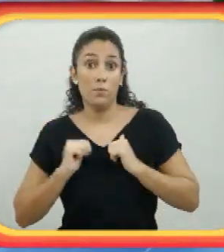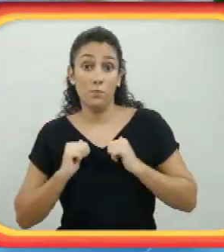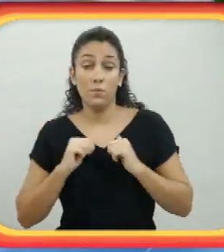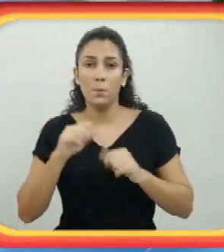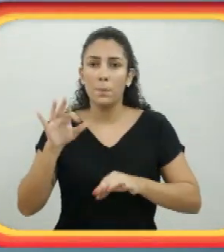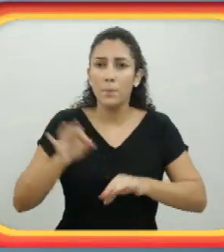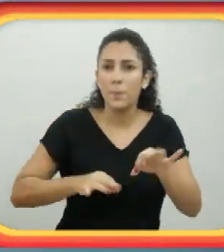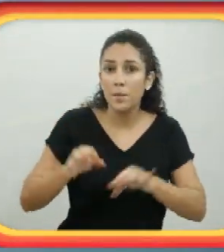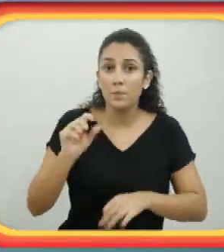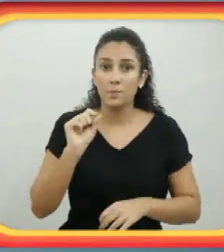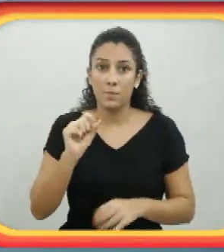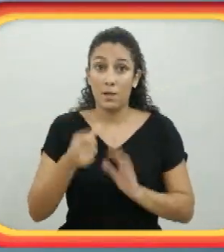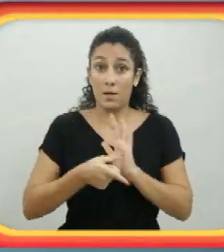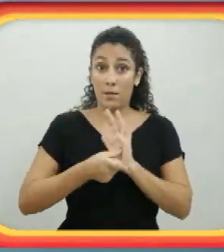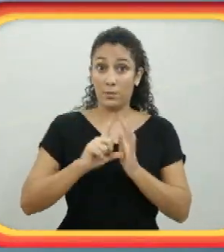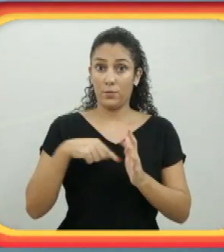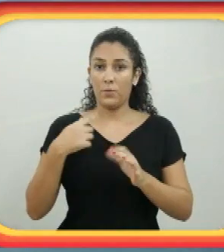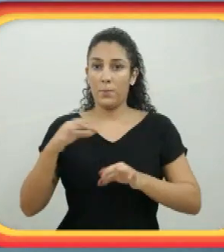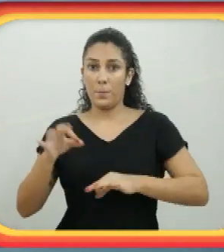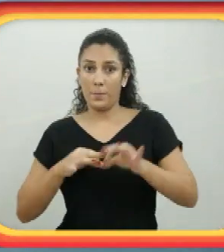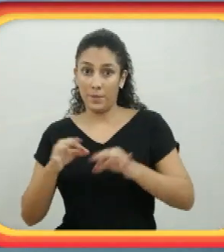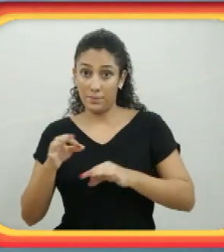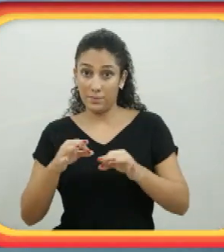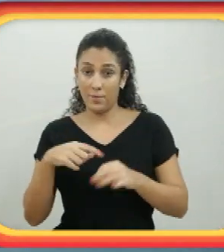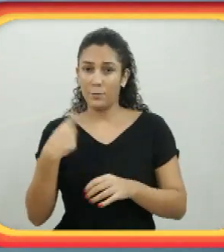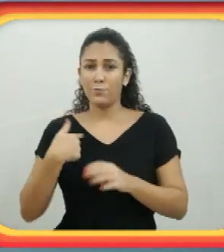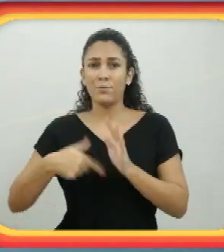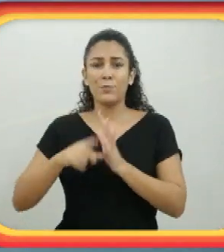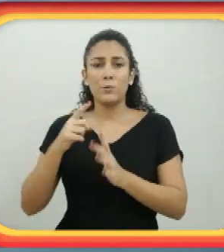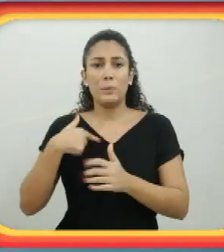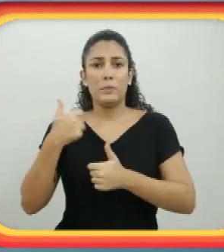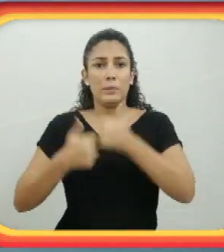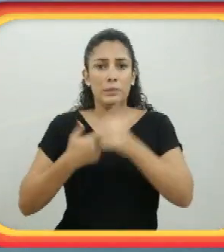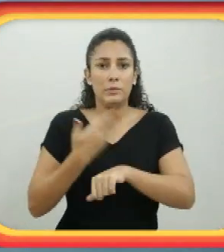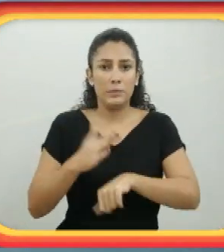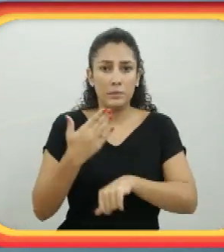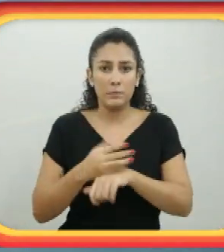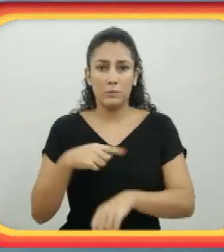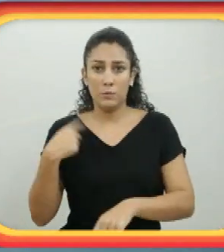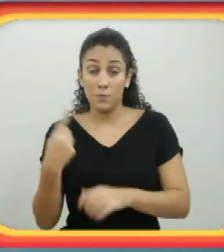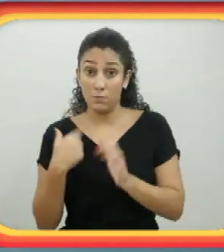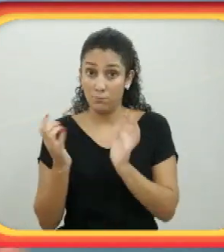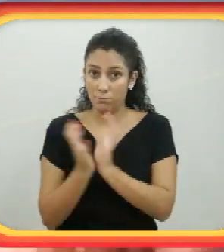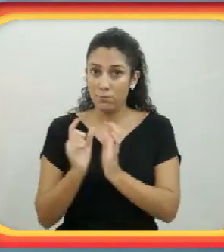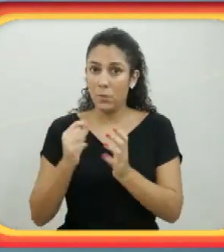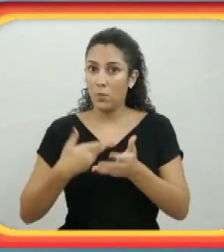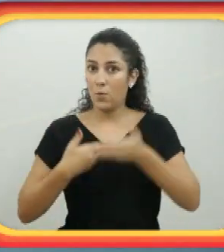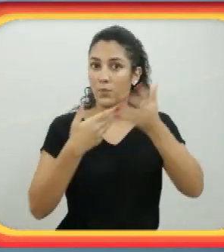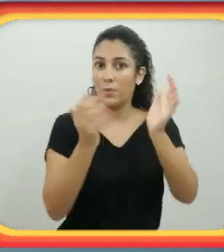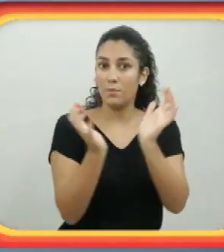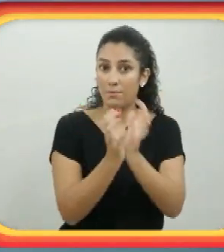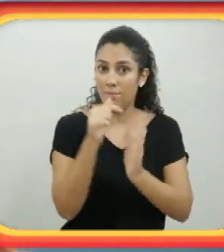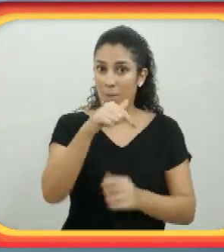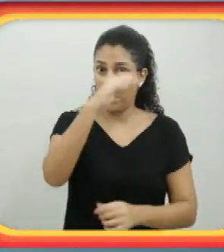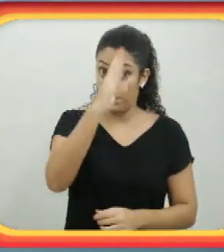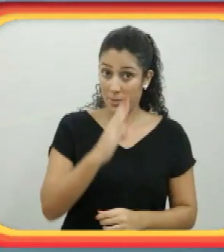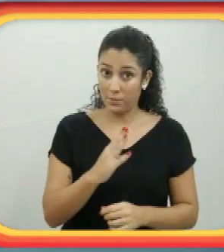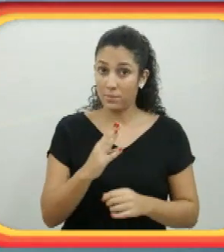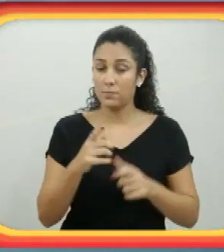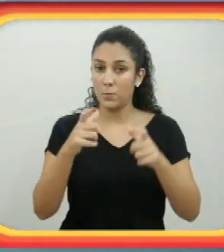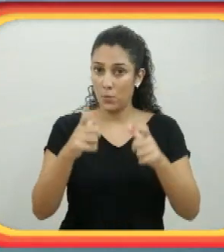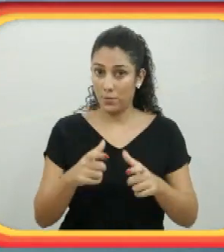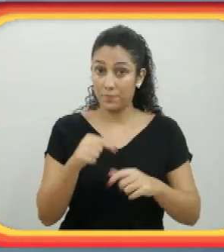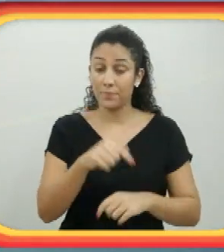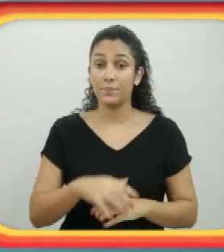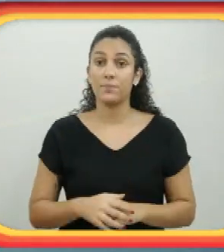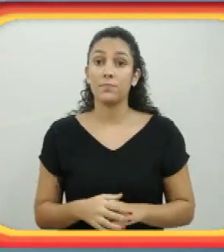mais confrontos de preparação. Antes a gente fazia a preparação e a gente tinha muitos jogos aqui entre nós e a gente convidava algumas equipes aqui do